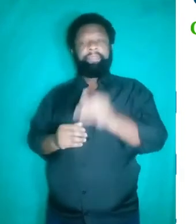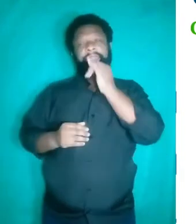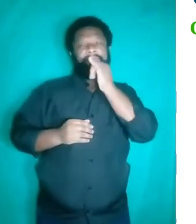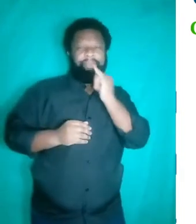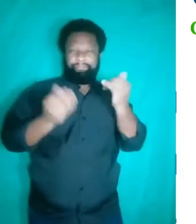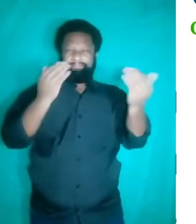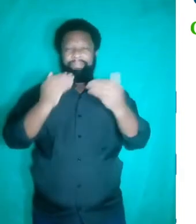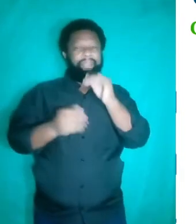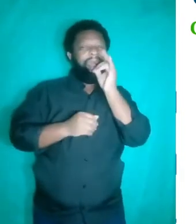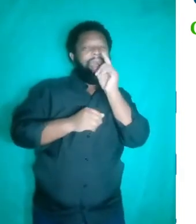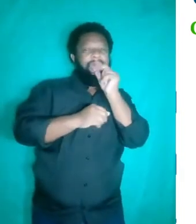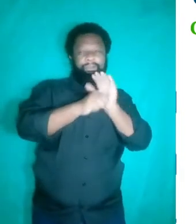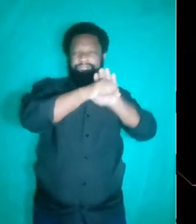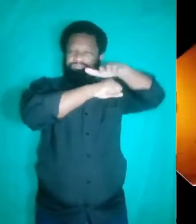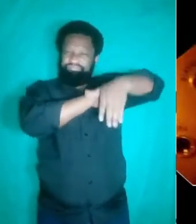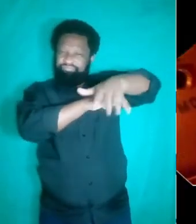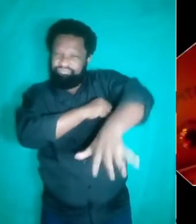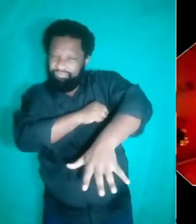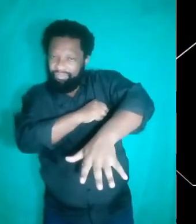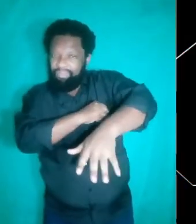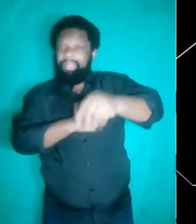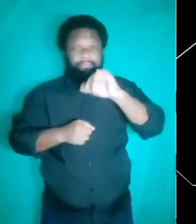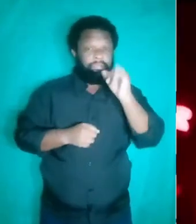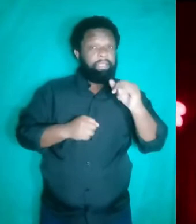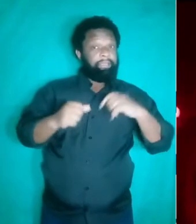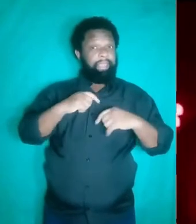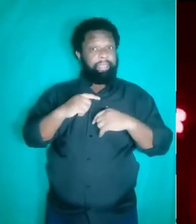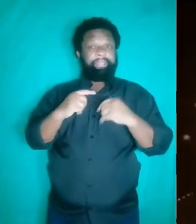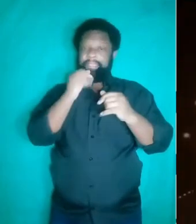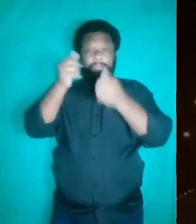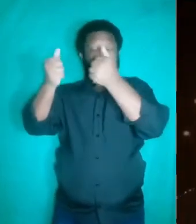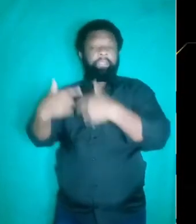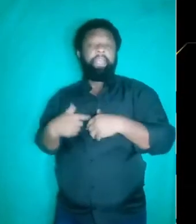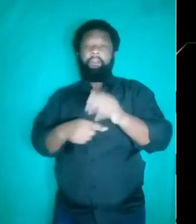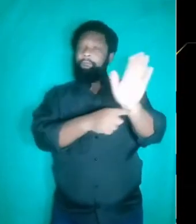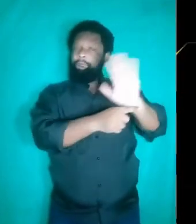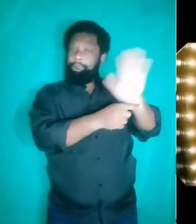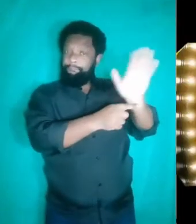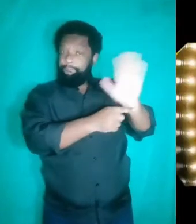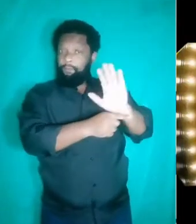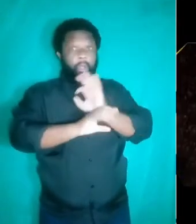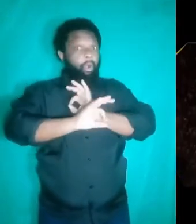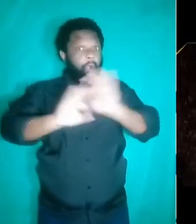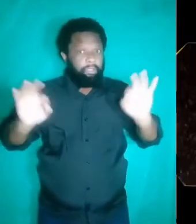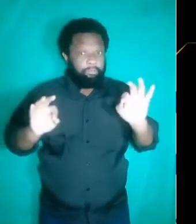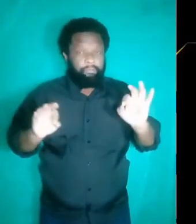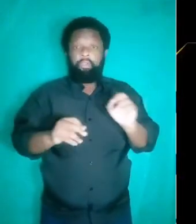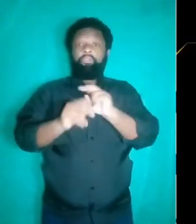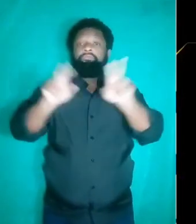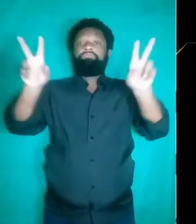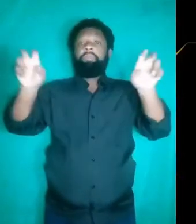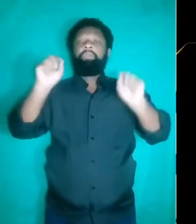as hidrelétricas. E surge pra gente Guerra das Correntes, tem um filme maravilhoso, que é de 2017 ou 2019, Batalha das Correntes,